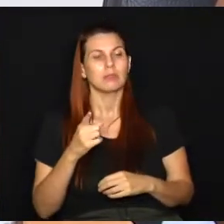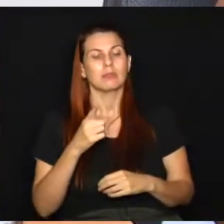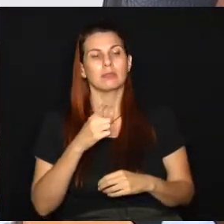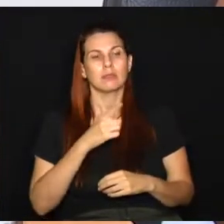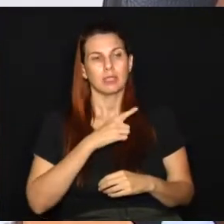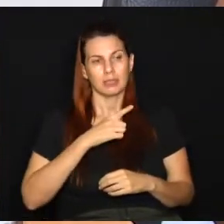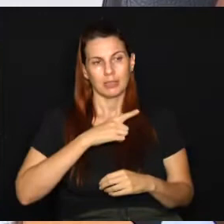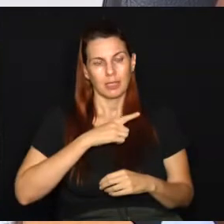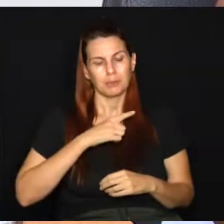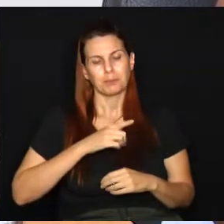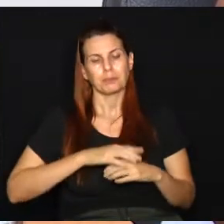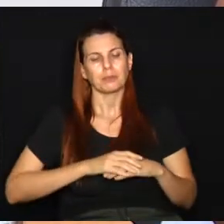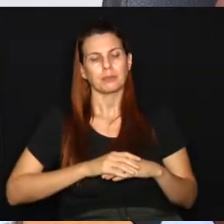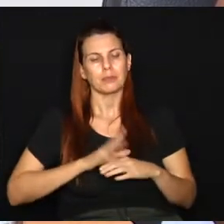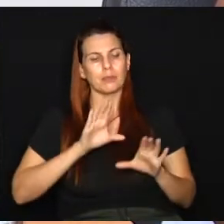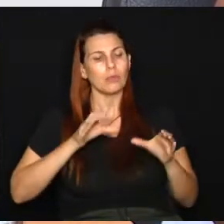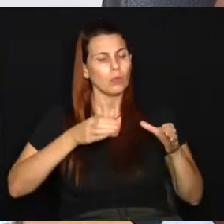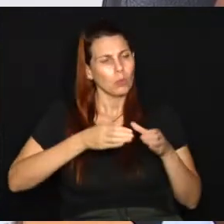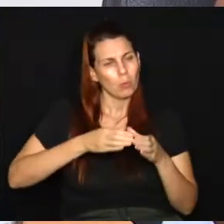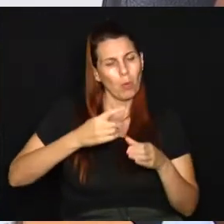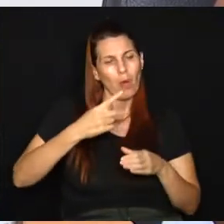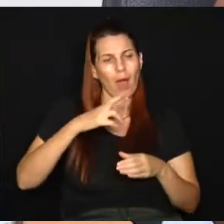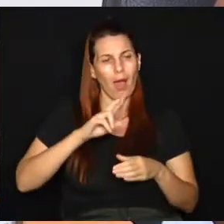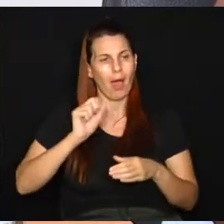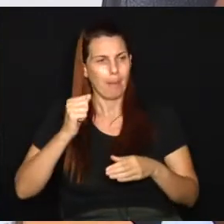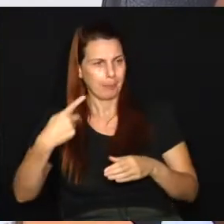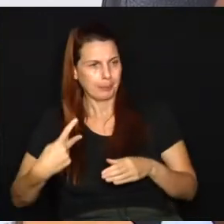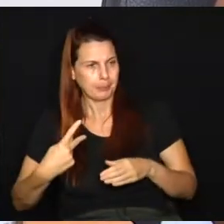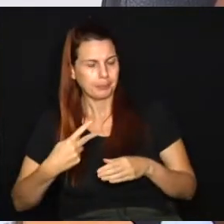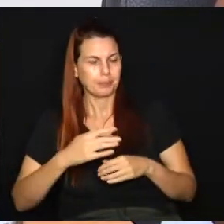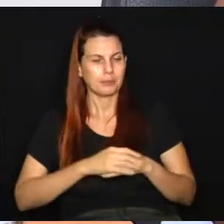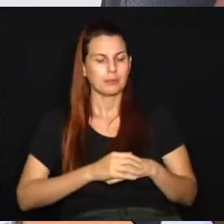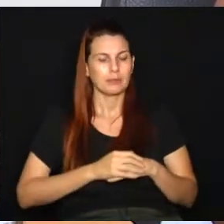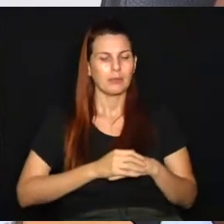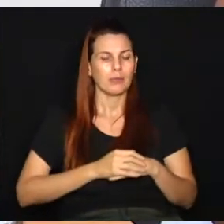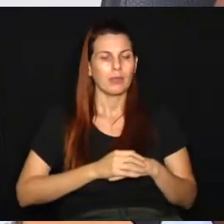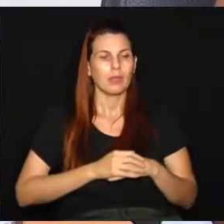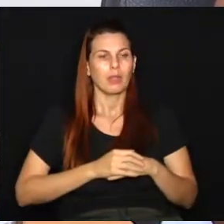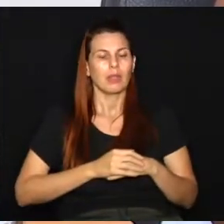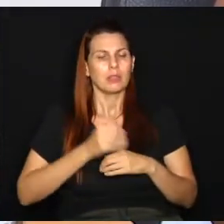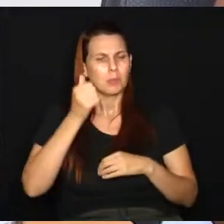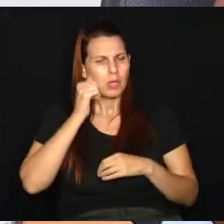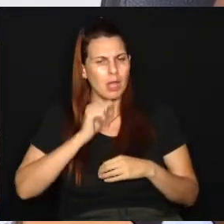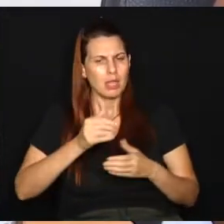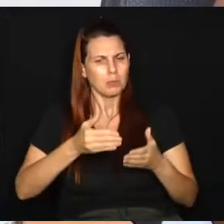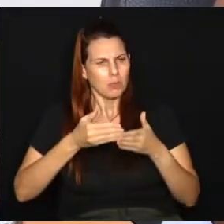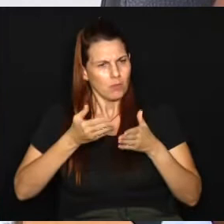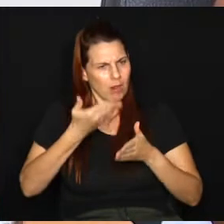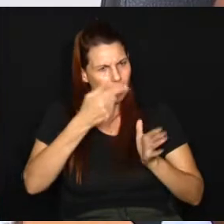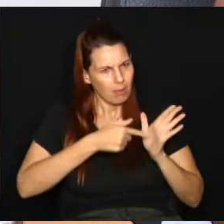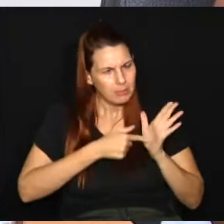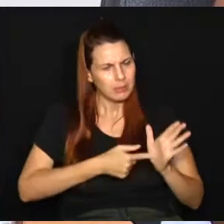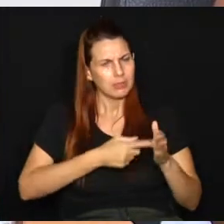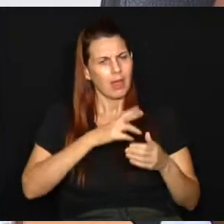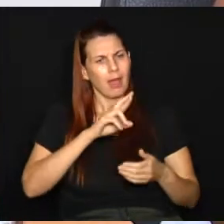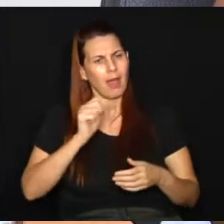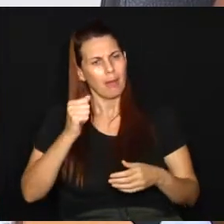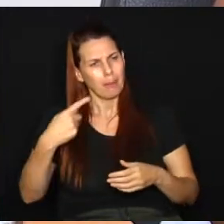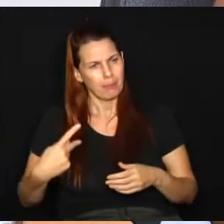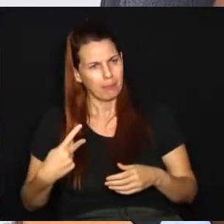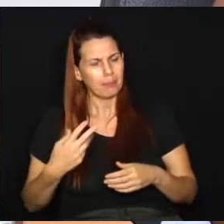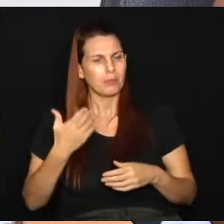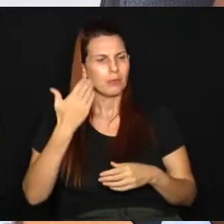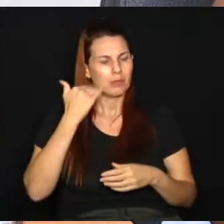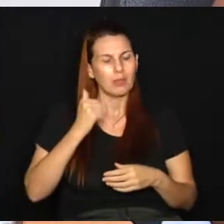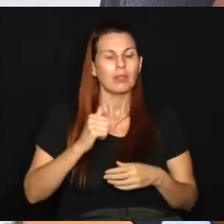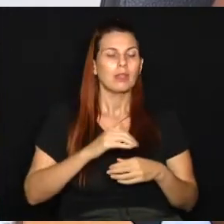rap lá. A gente espera que as mulheres vá lá apresentar um rap. Não é uma festona, mas é porque a gente sabe